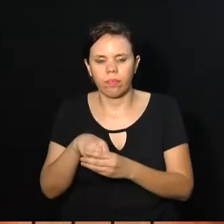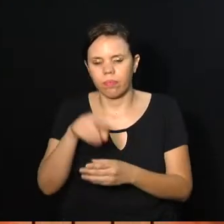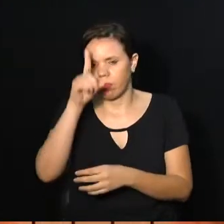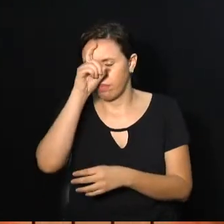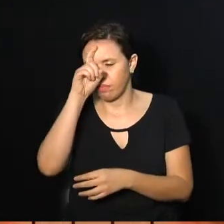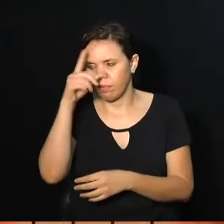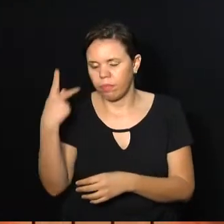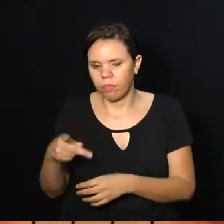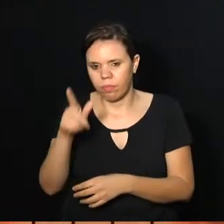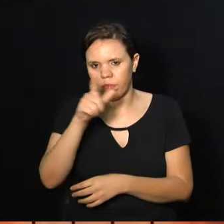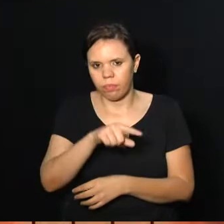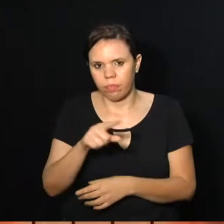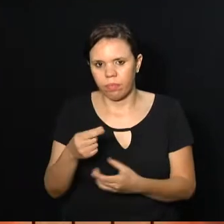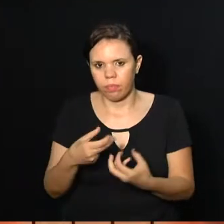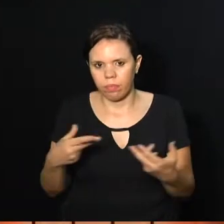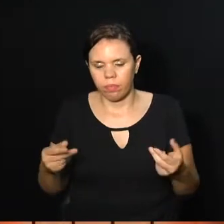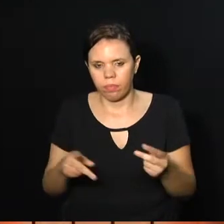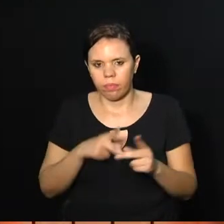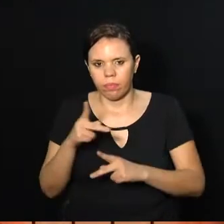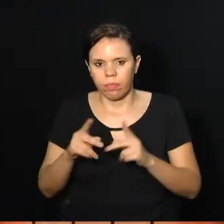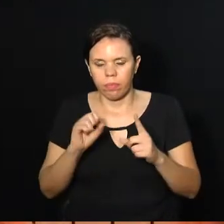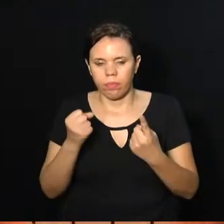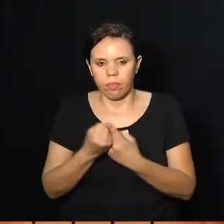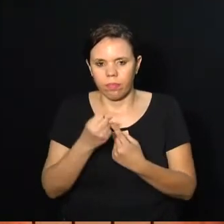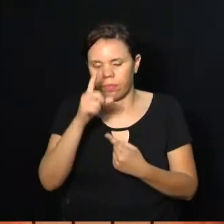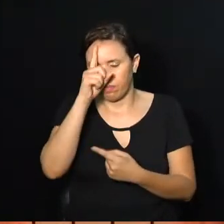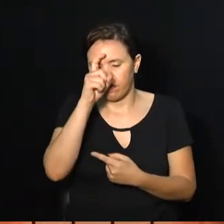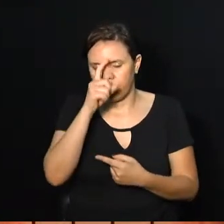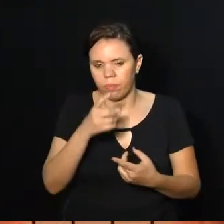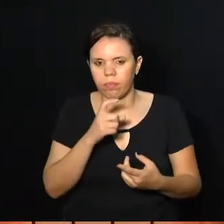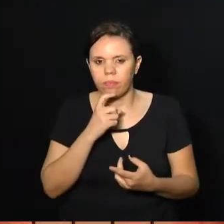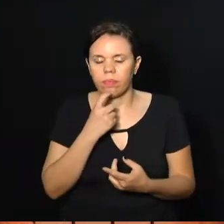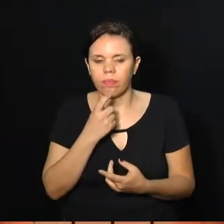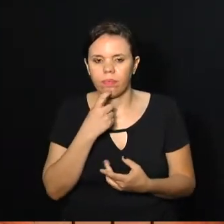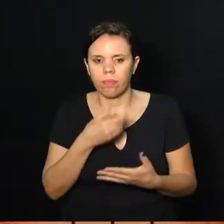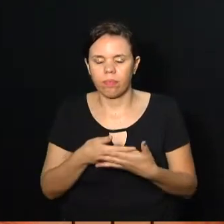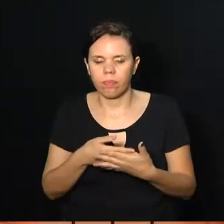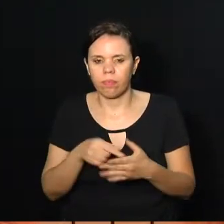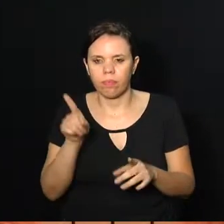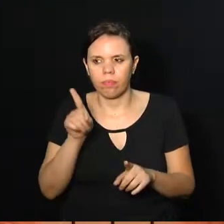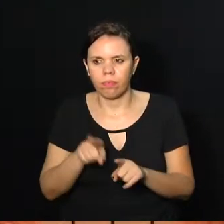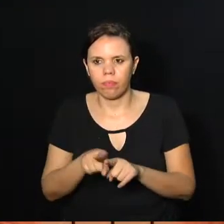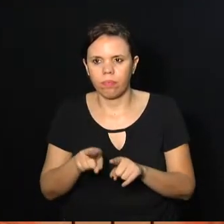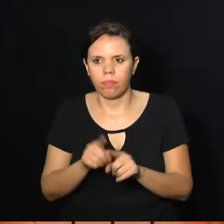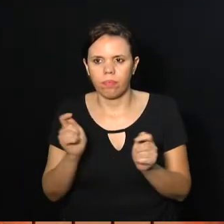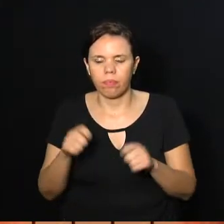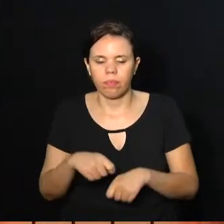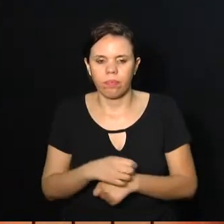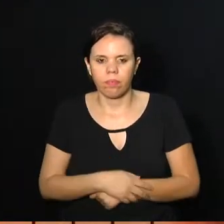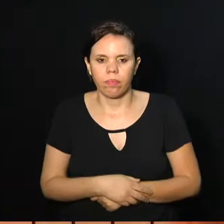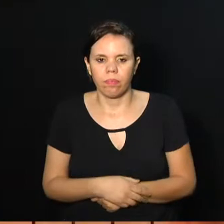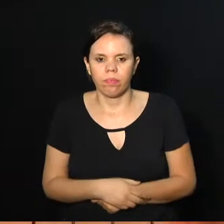por ela e as demais assistentes da maternidade de Campinas, podendo assim também